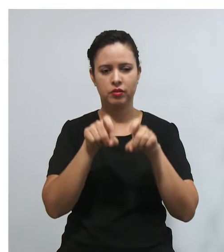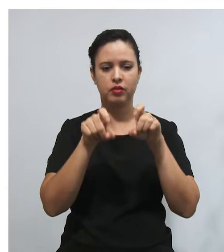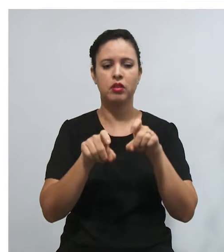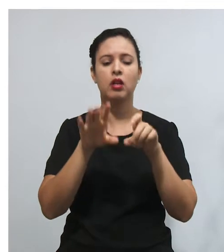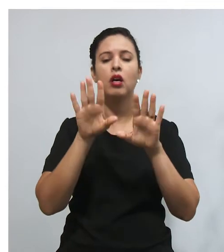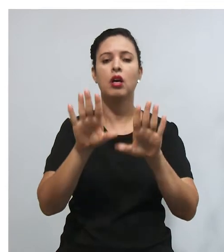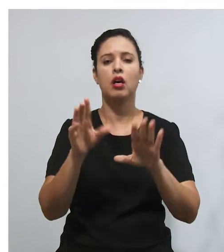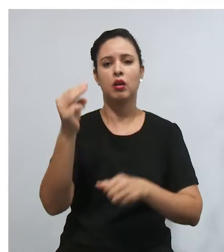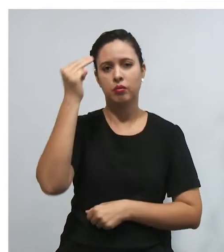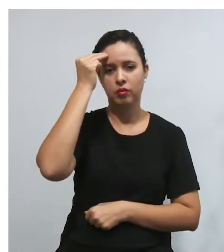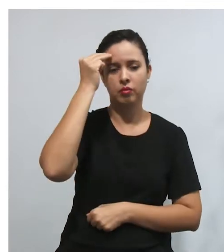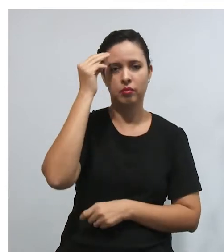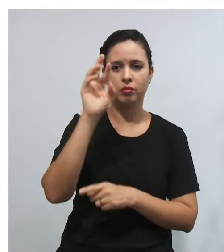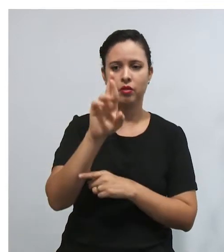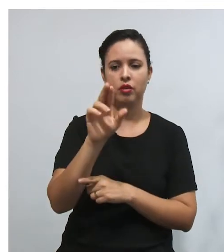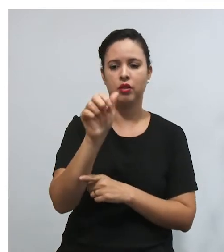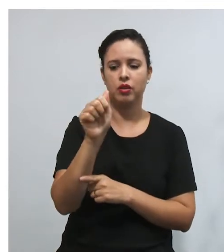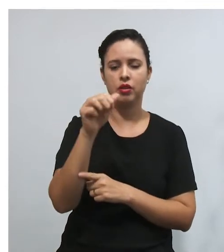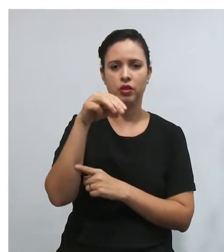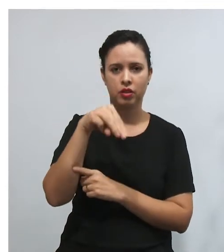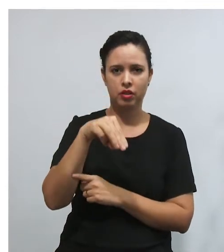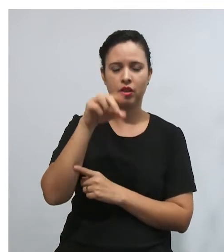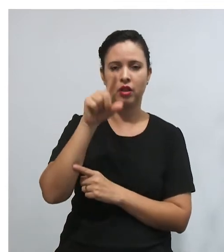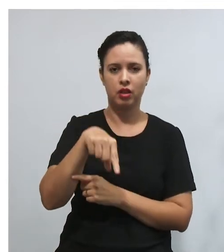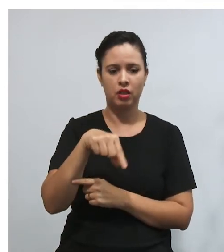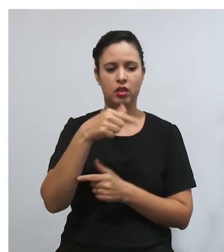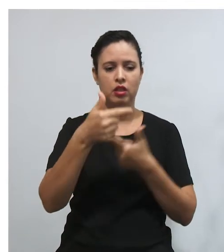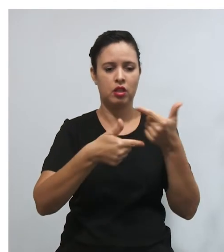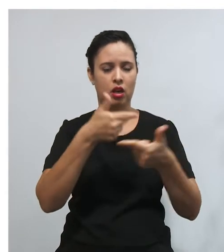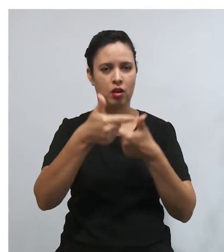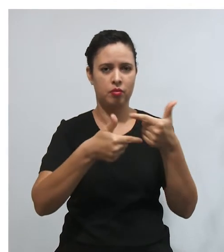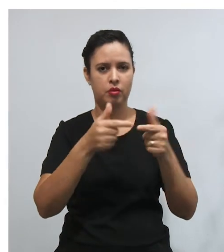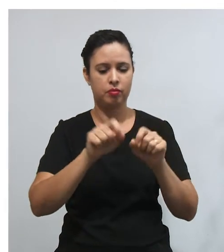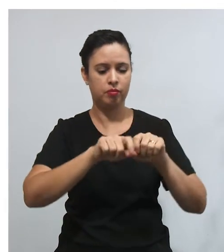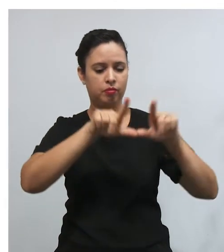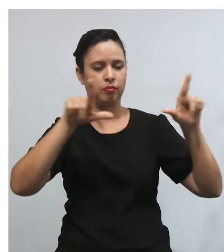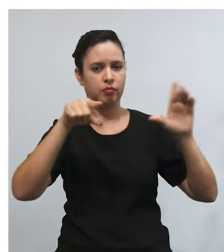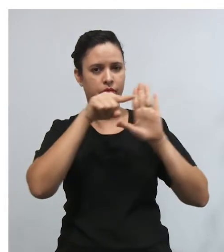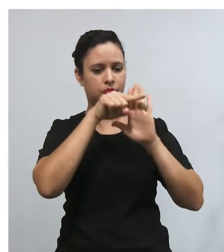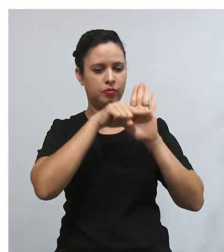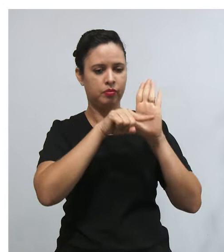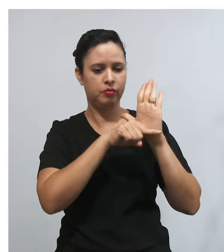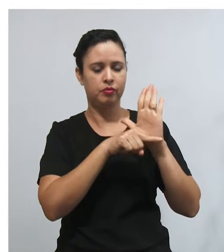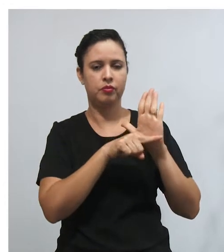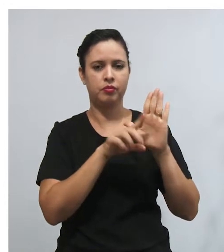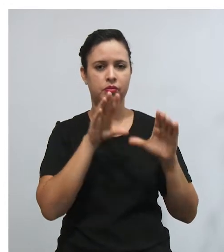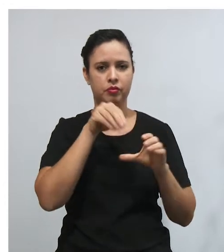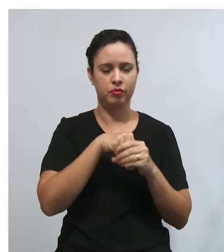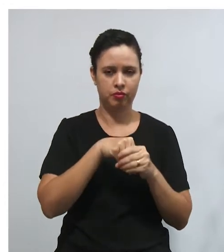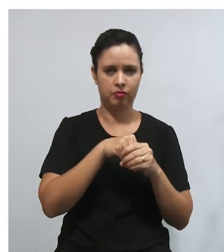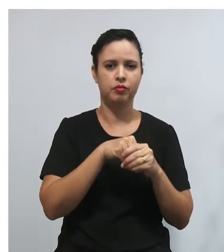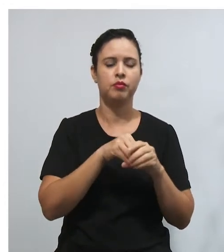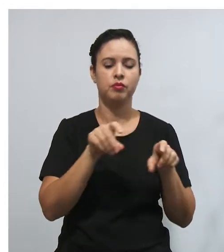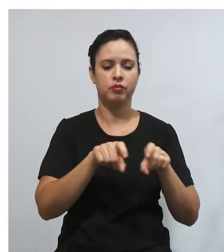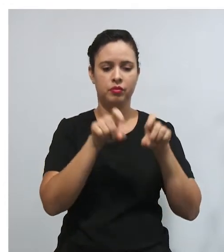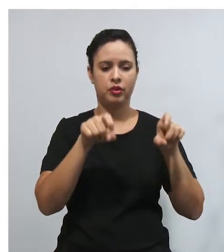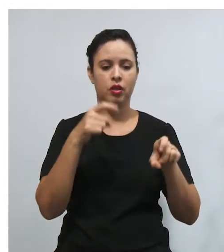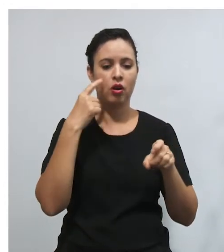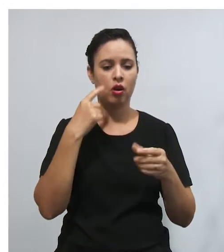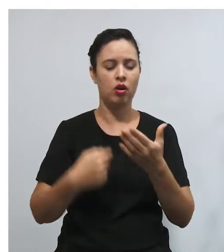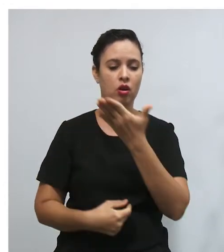essa memória que carrega os programas no nosso computador. Vamos então aqui para a definição de RAM. A